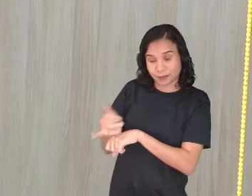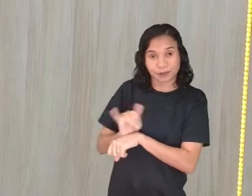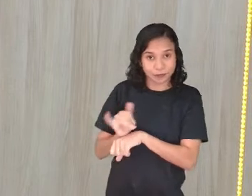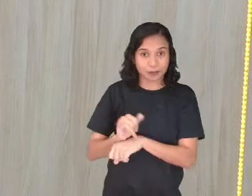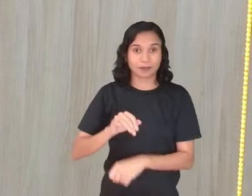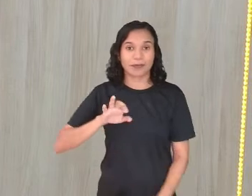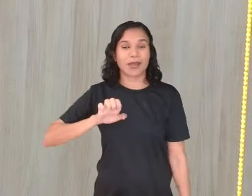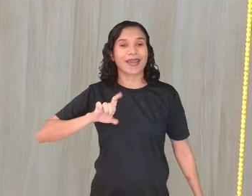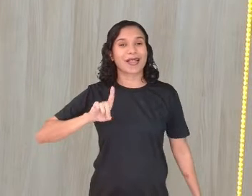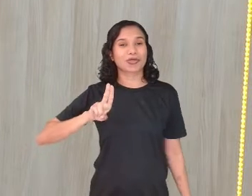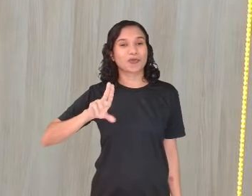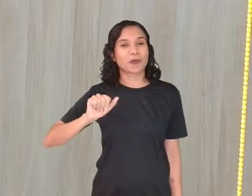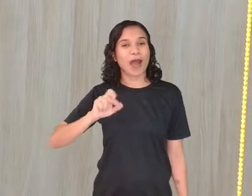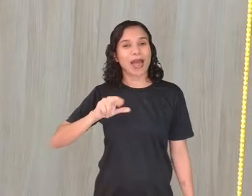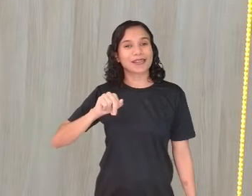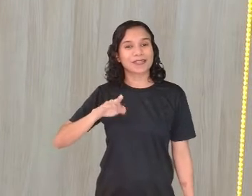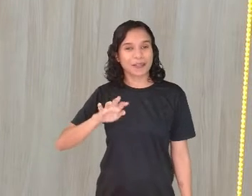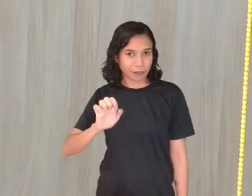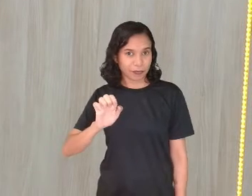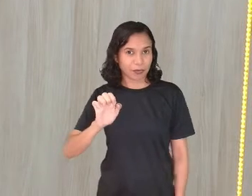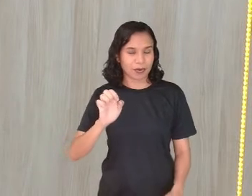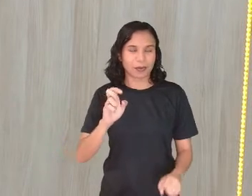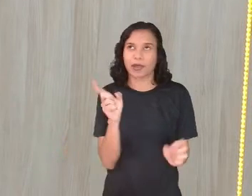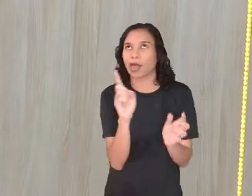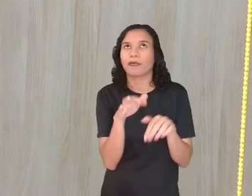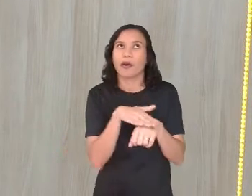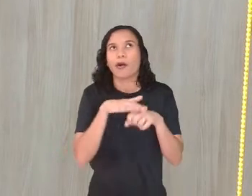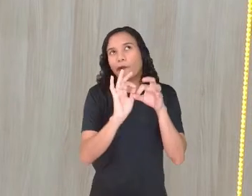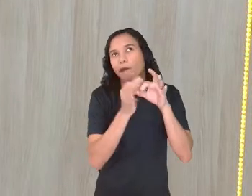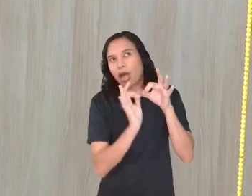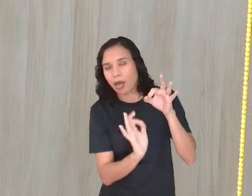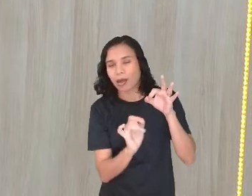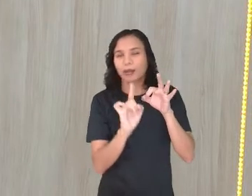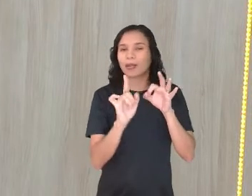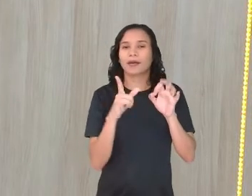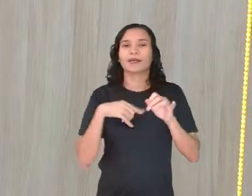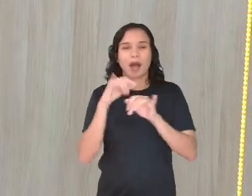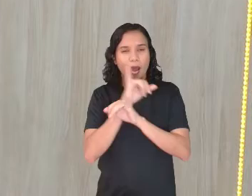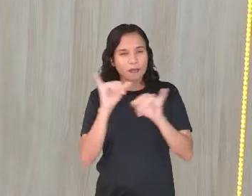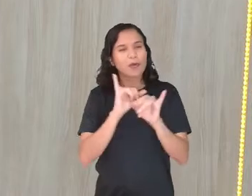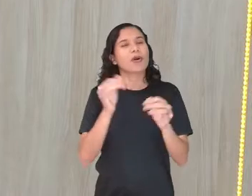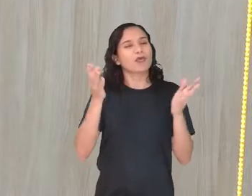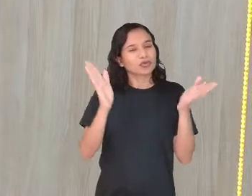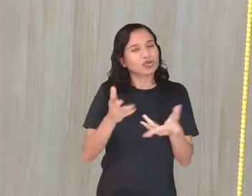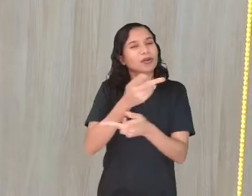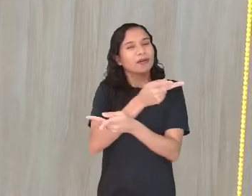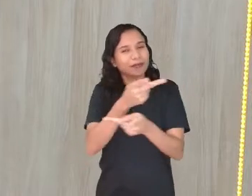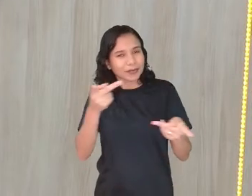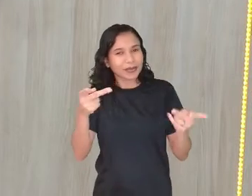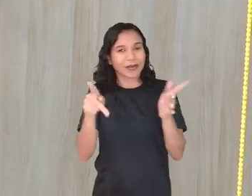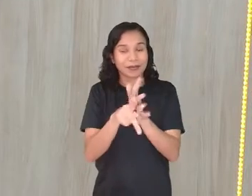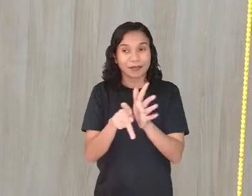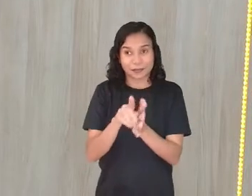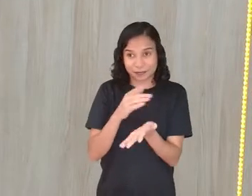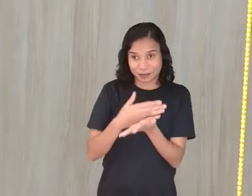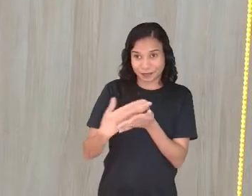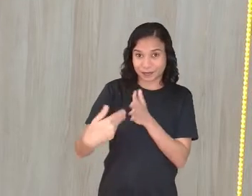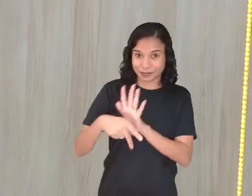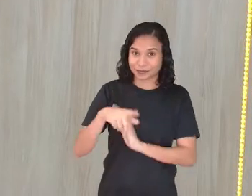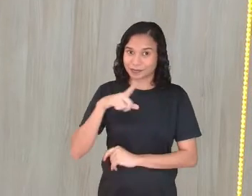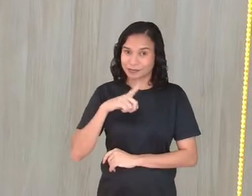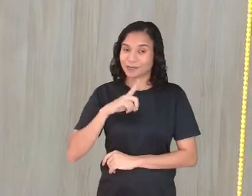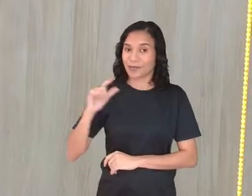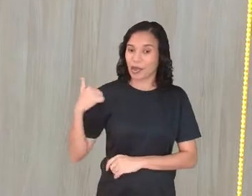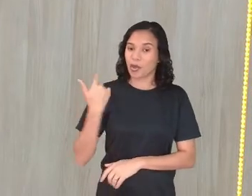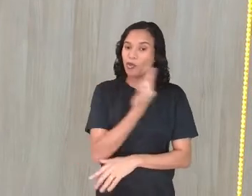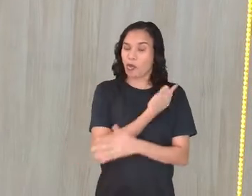lá no YouTube, tá bom? Então, sem mais conversas, as informações já foram dadas, né, os informes iniciais, para a gente